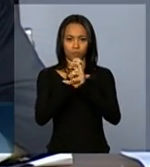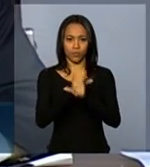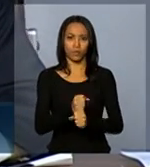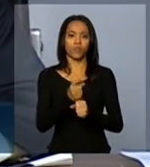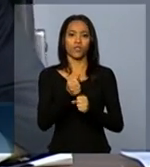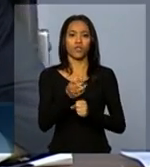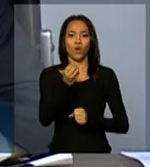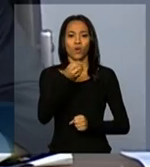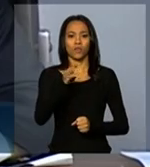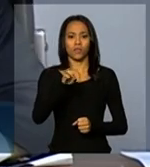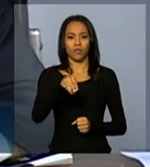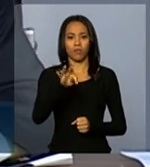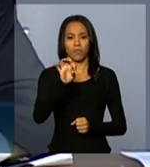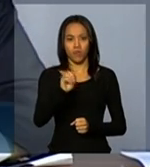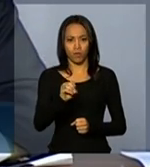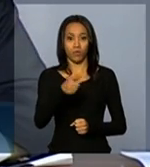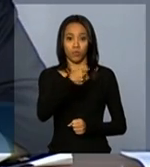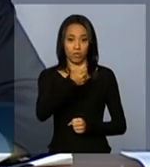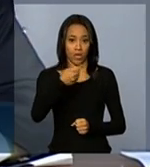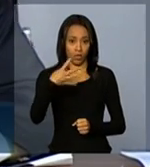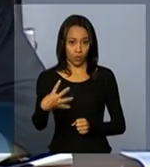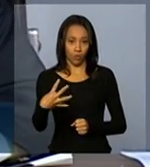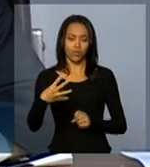da economia,